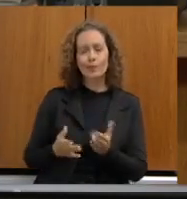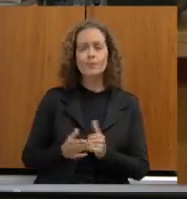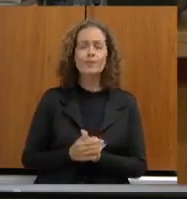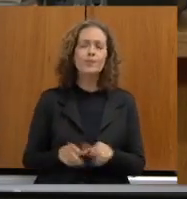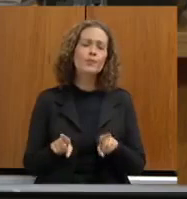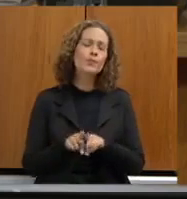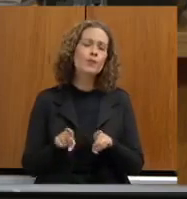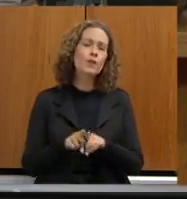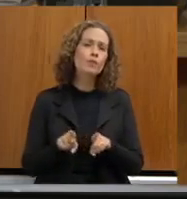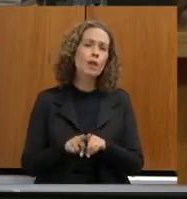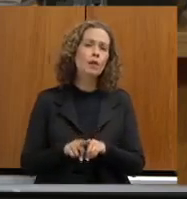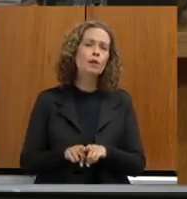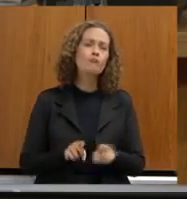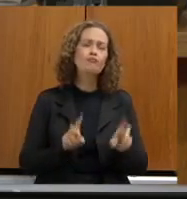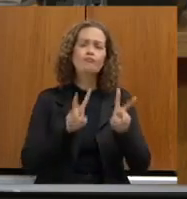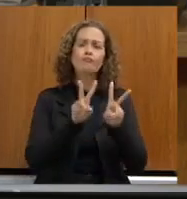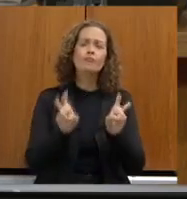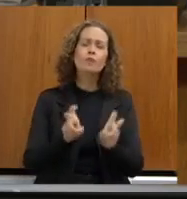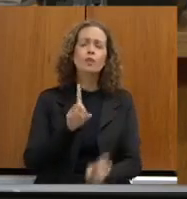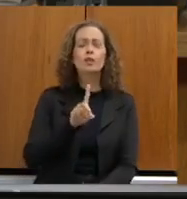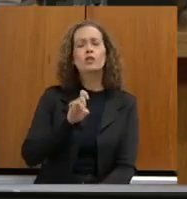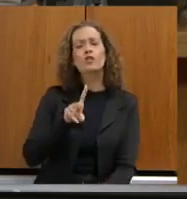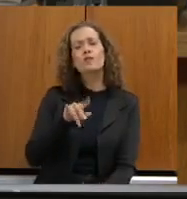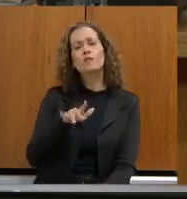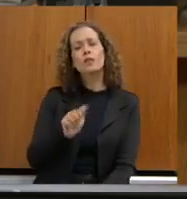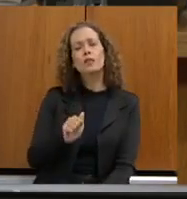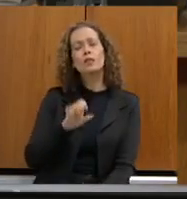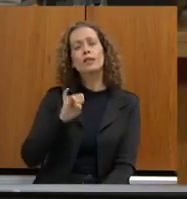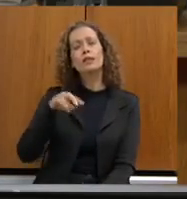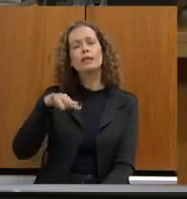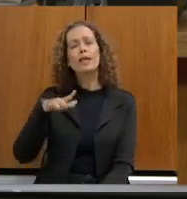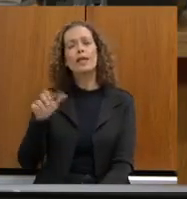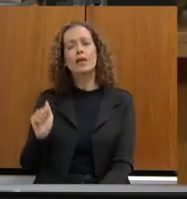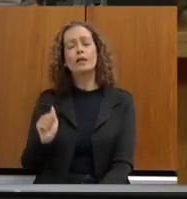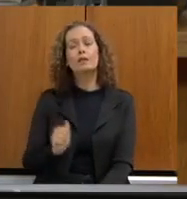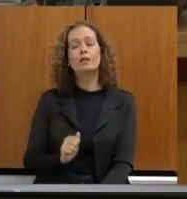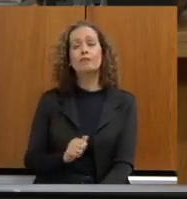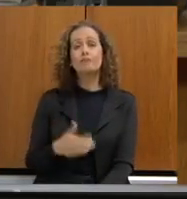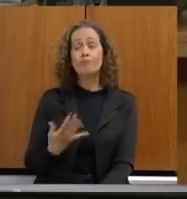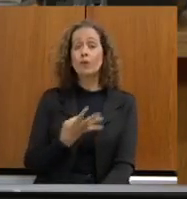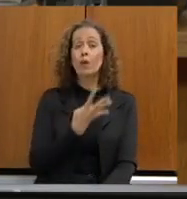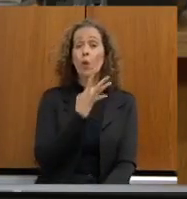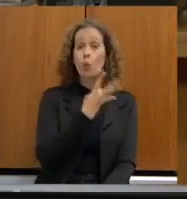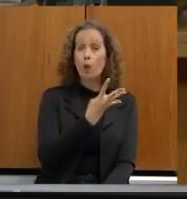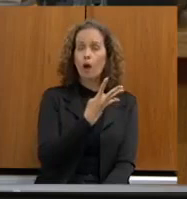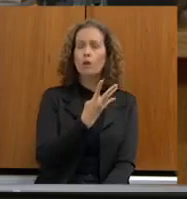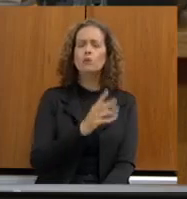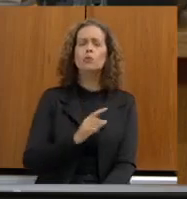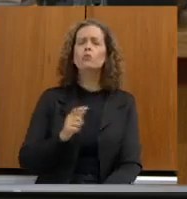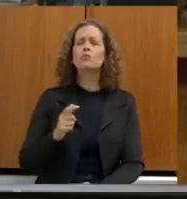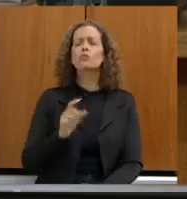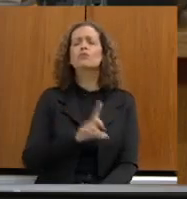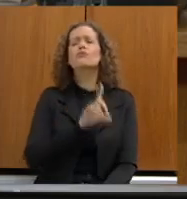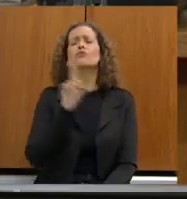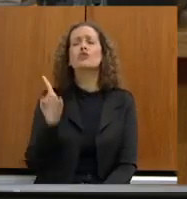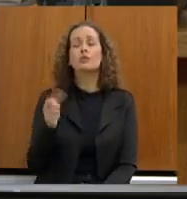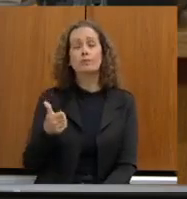operação divisas Integradas quatro em 19 de maio de 2011